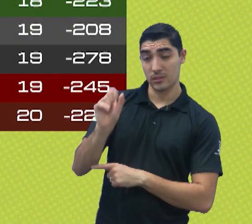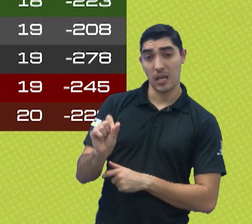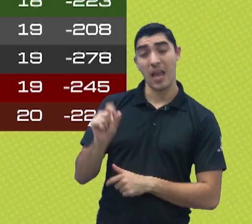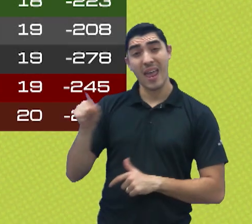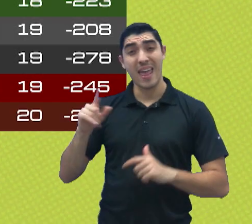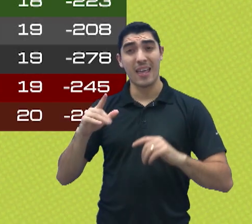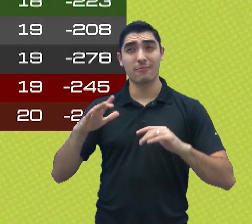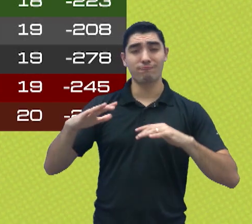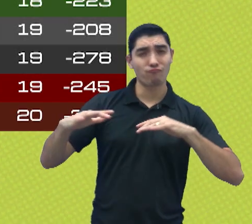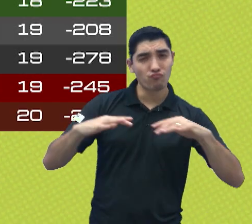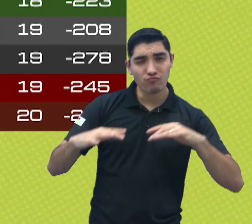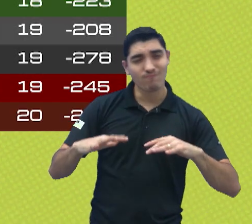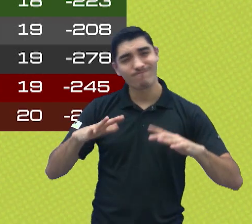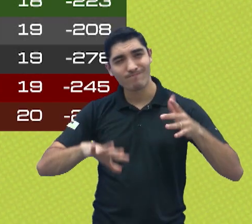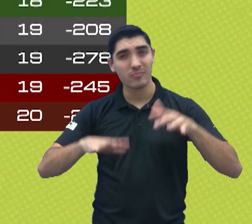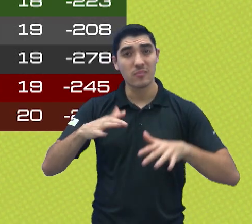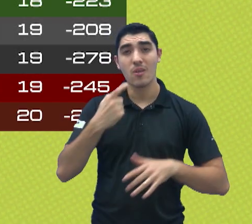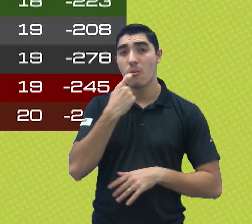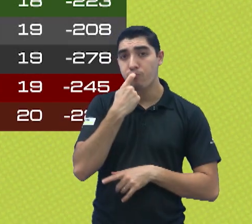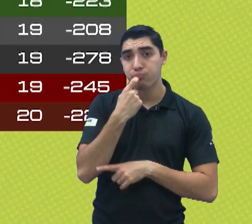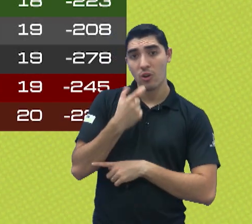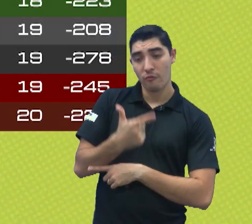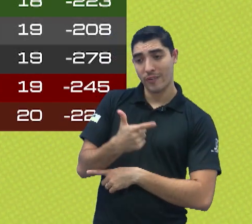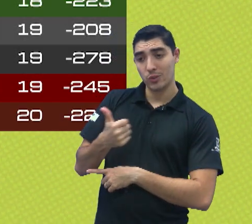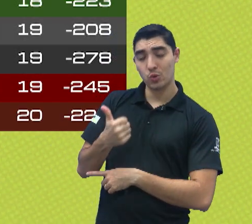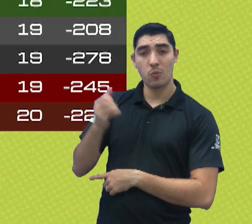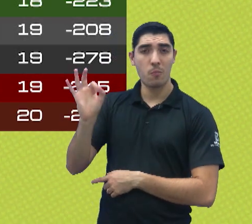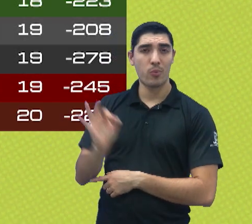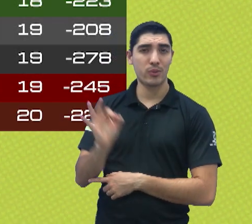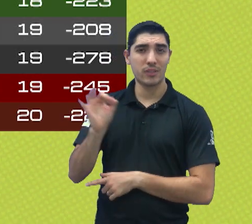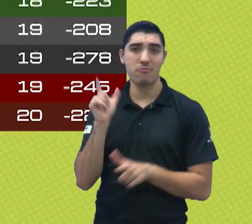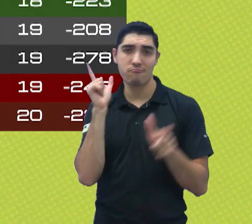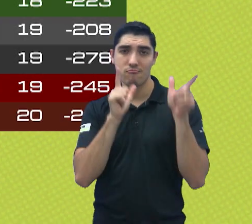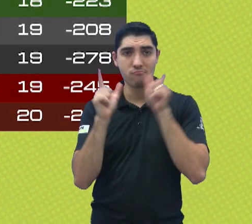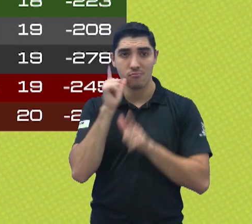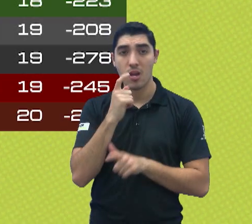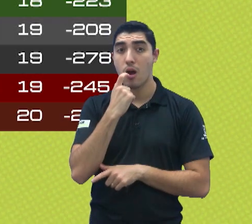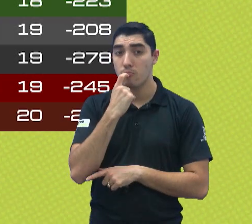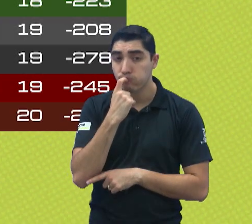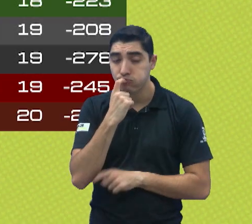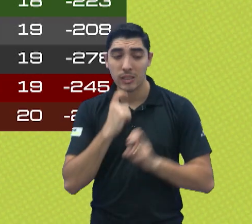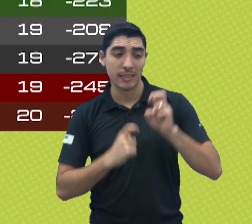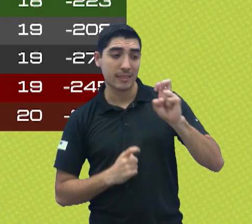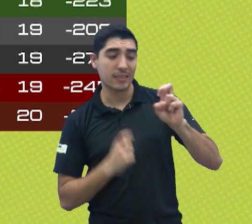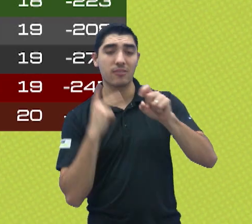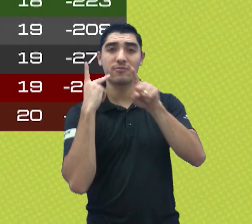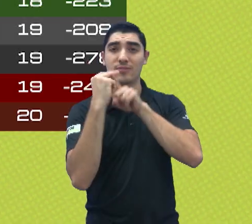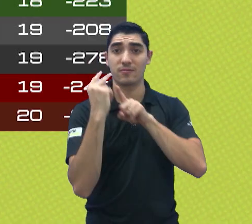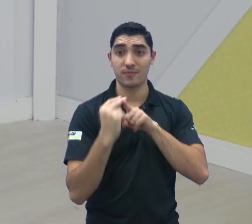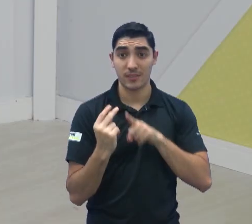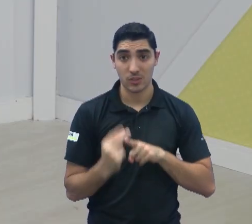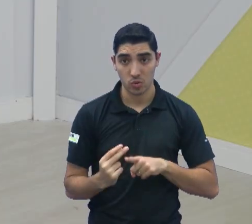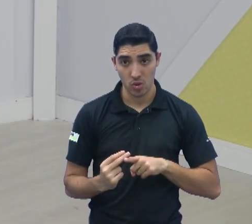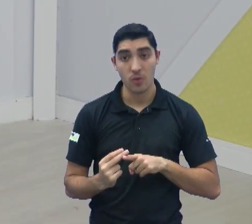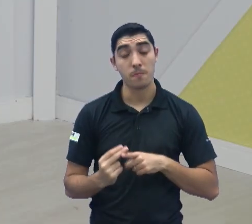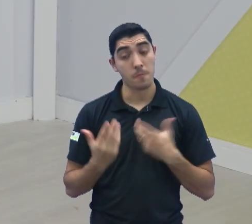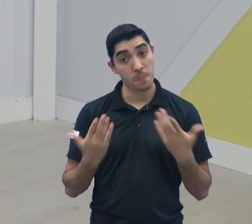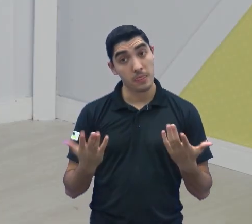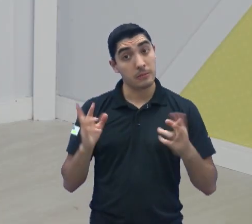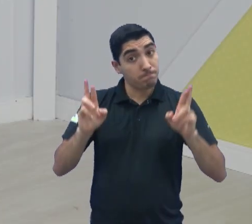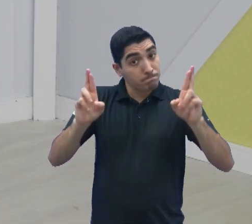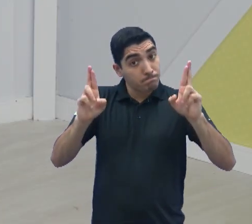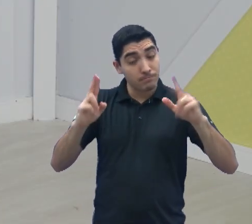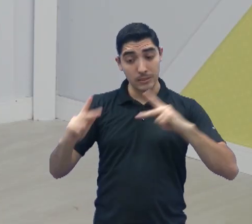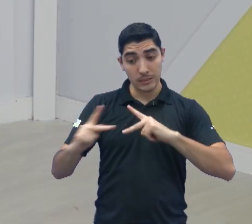campanha, 21% de aproveitamento, quase 22%, tem apenas 5 vitórias na competição. Esperamos que o São José se apresente bem